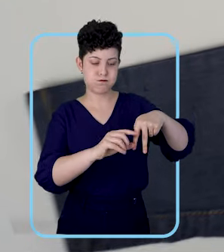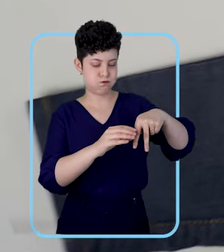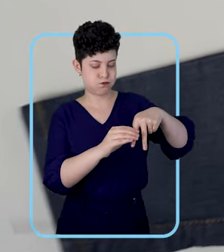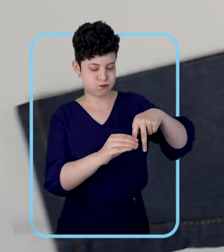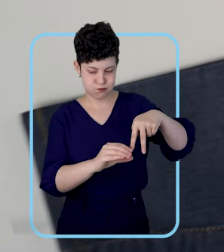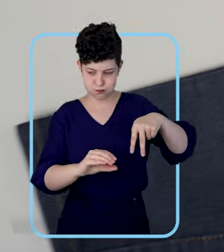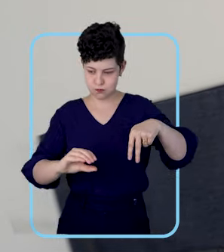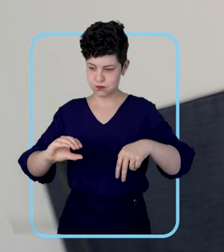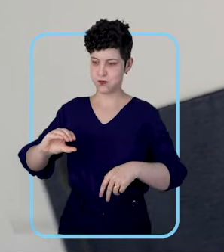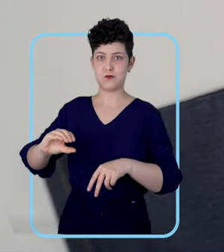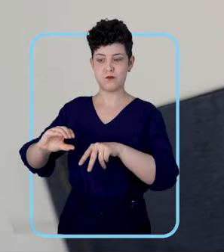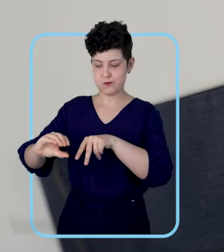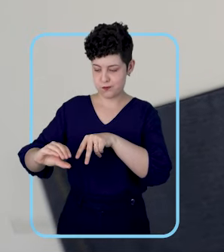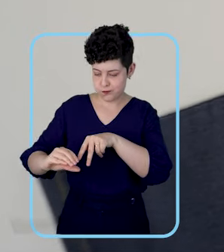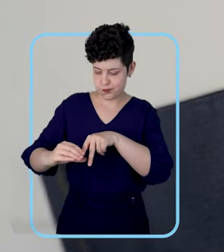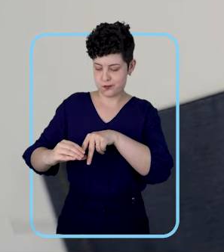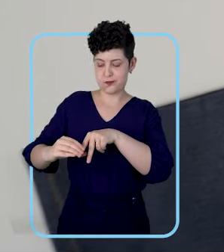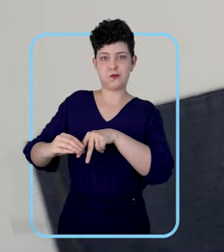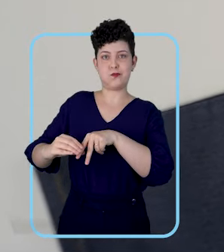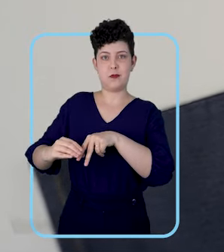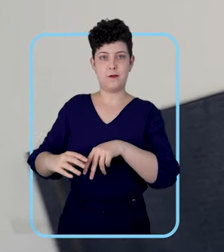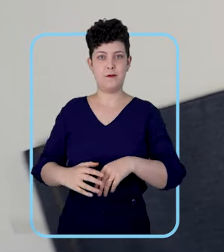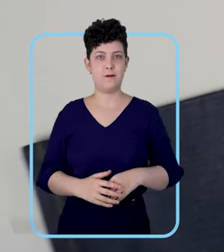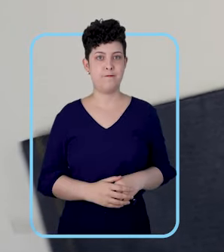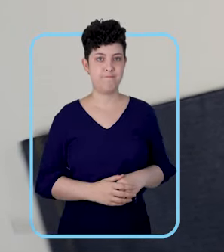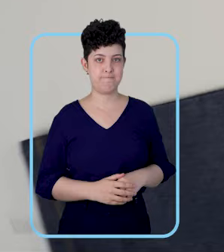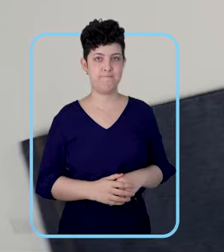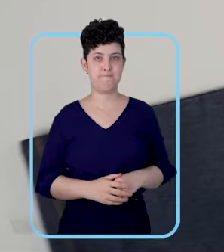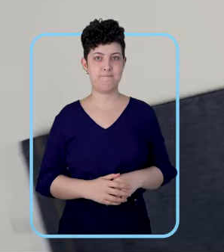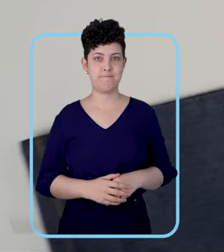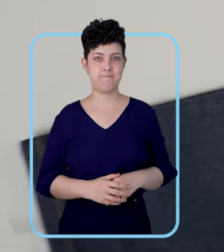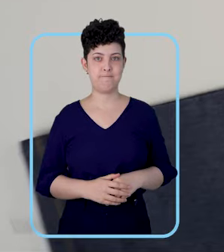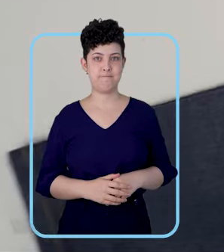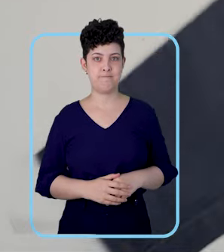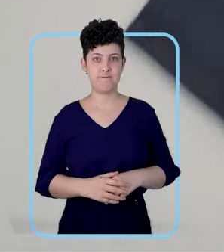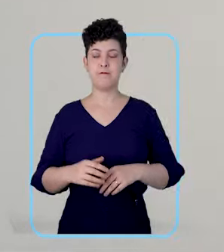uma boa parte dela, quem usa são os impostos.